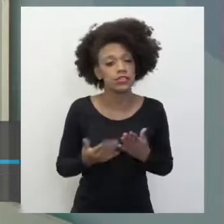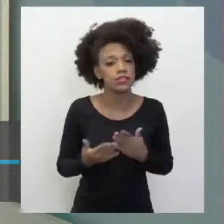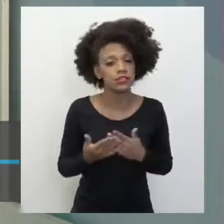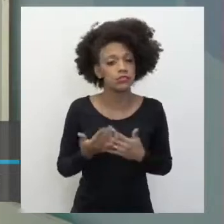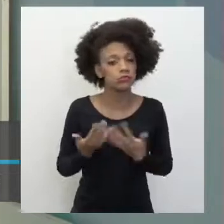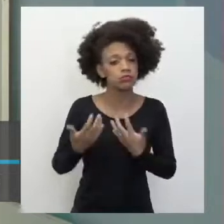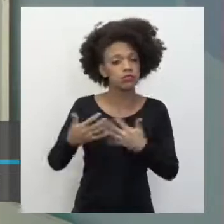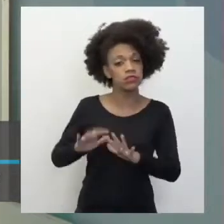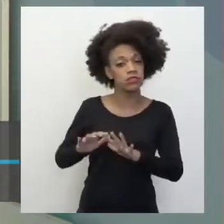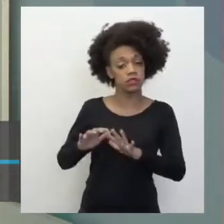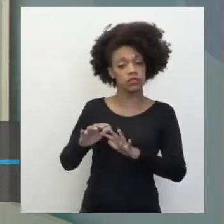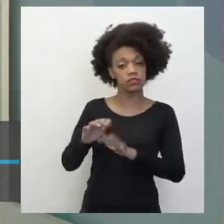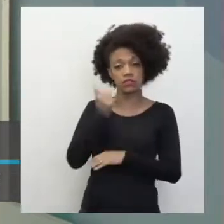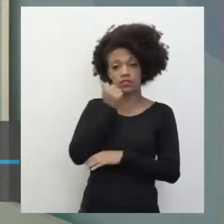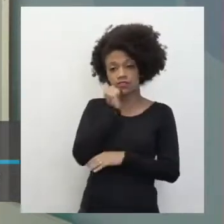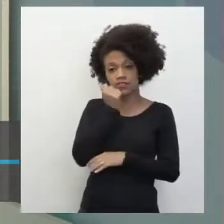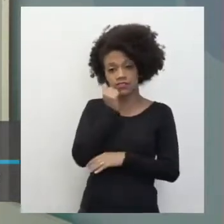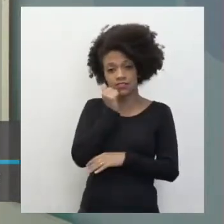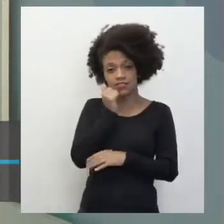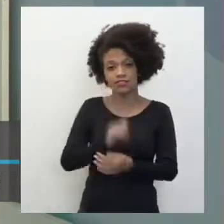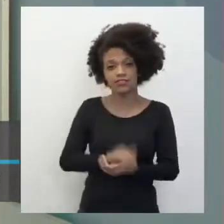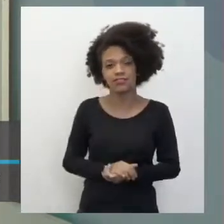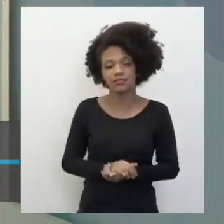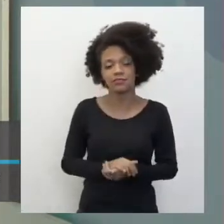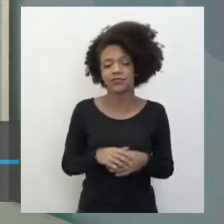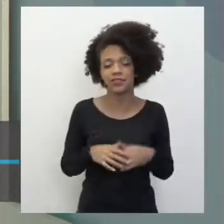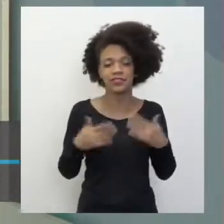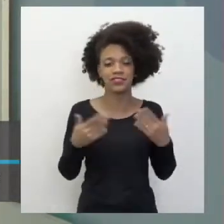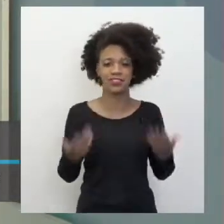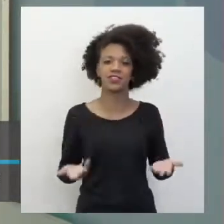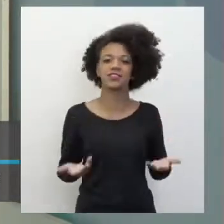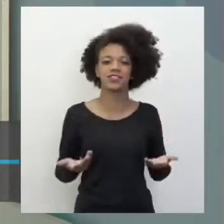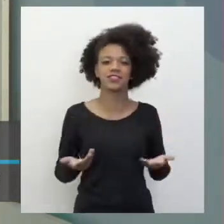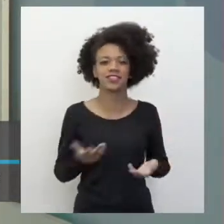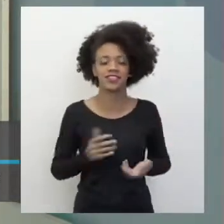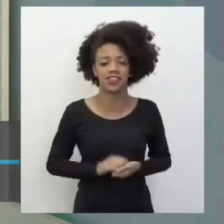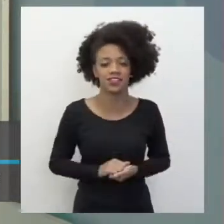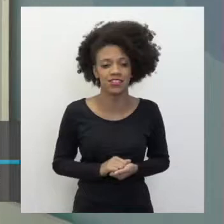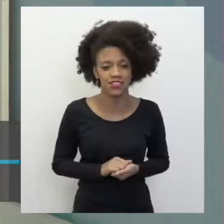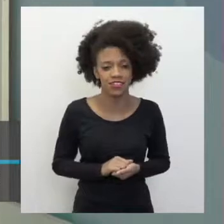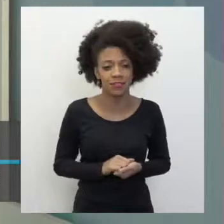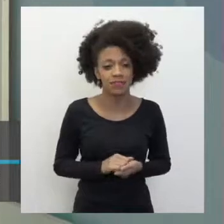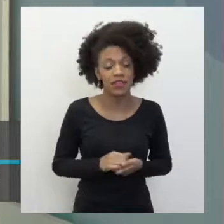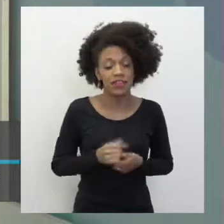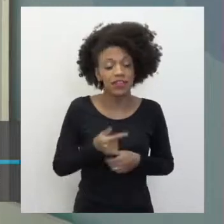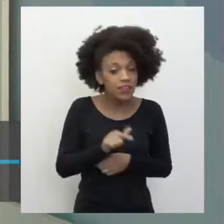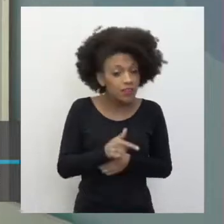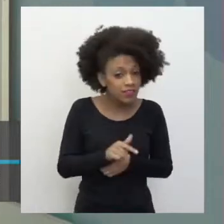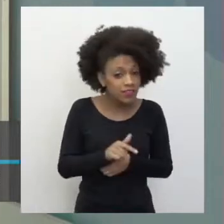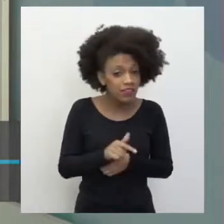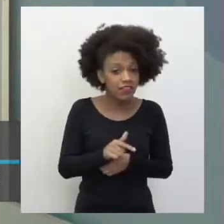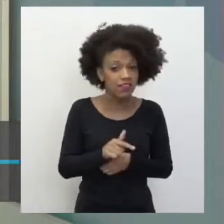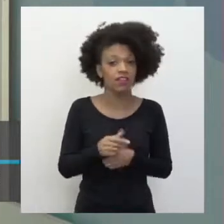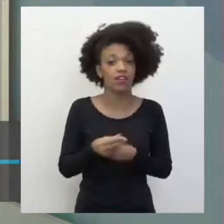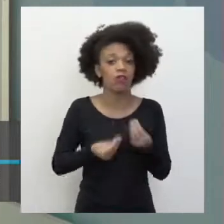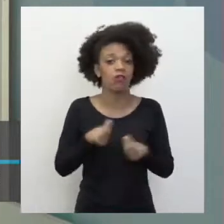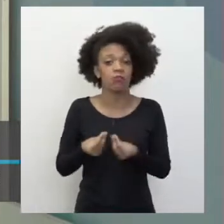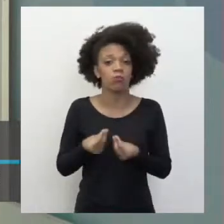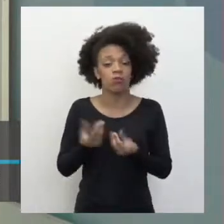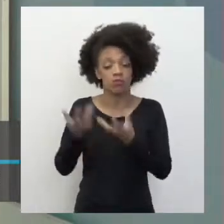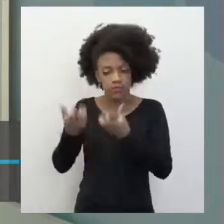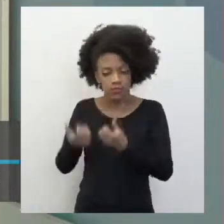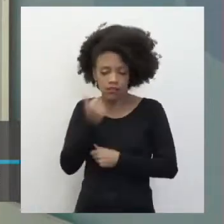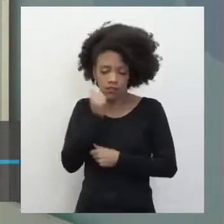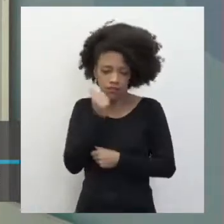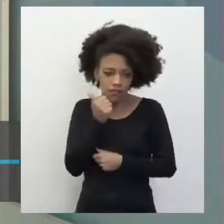considerar a ciência. Sim. Né? Então, essas culturas levam essas questões a sério sem considerar a ciência. Tá?